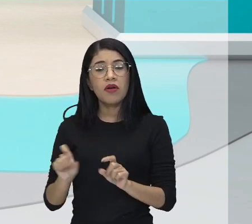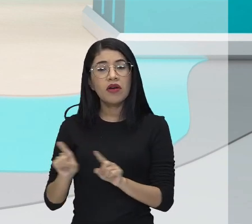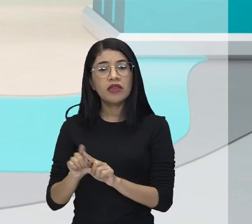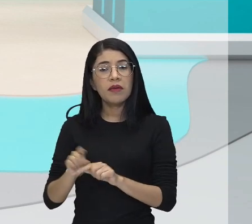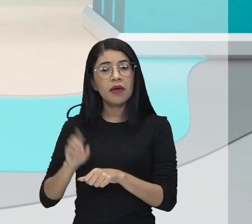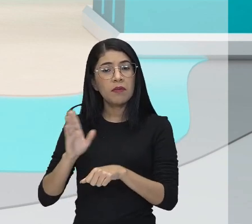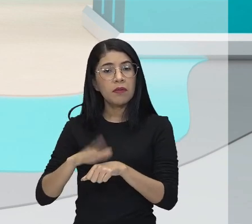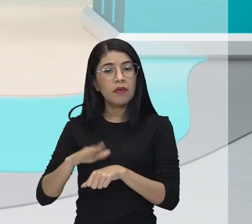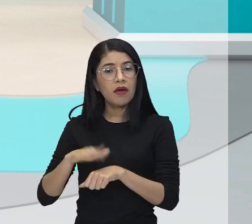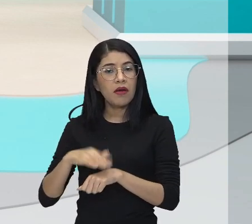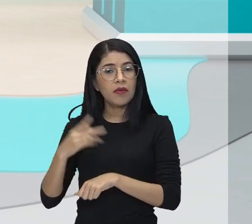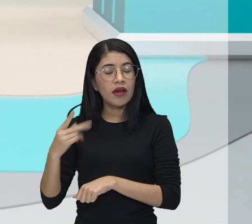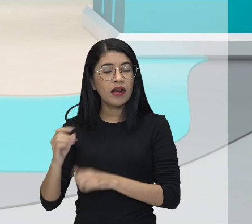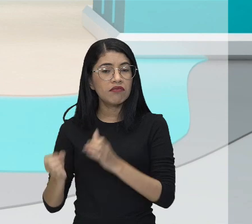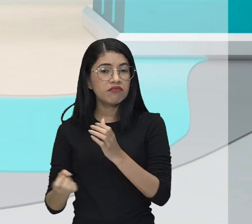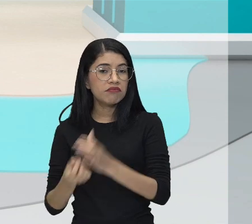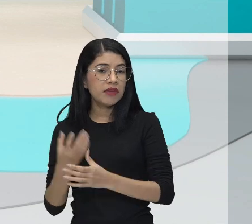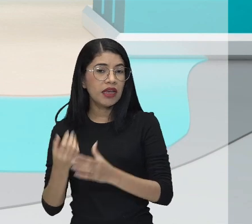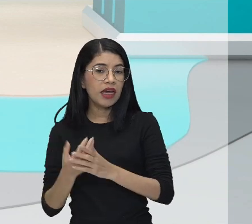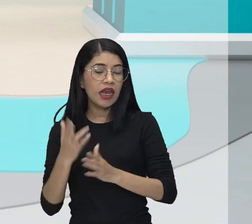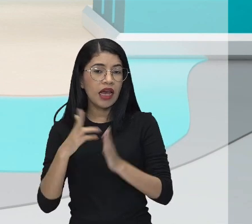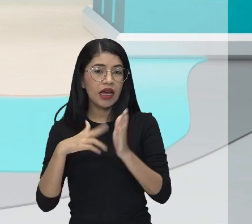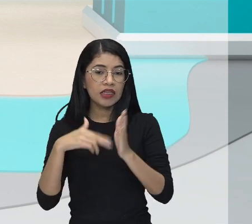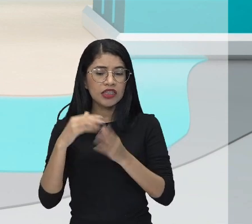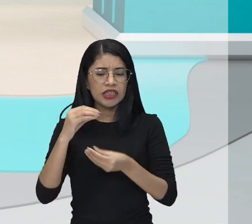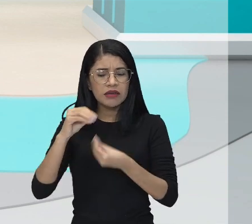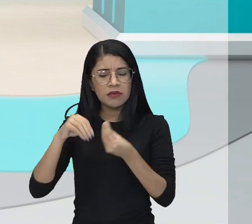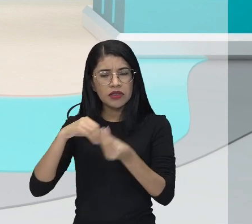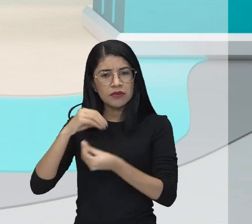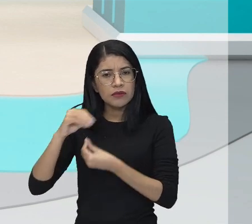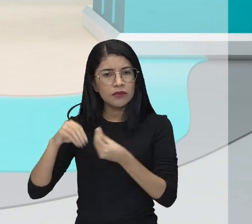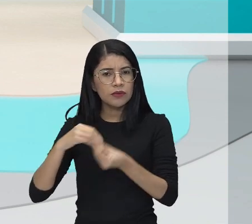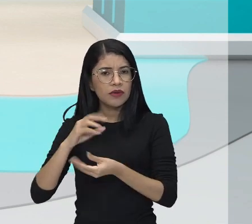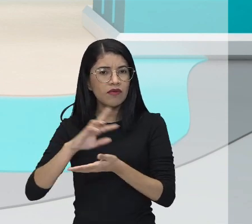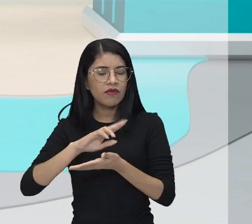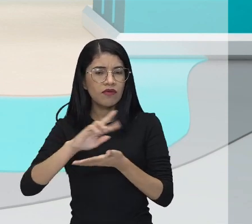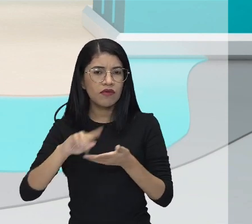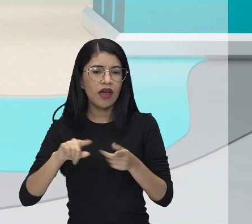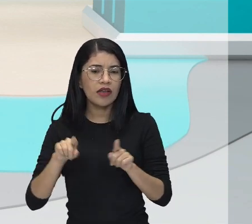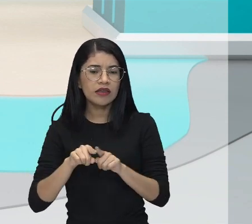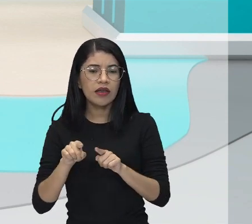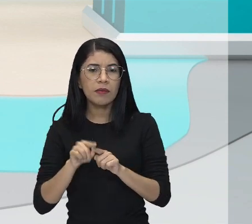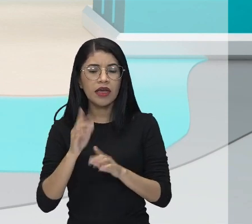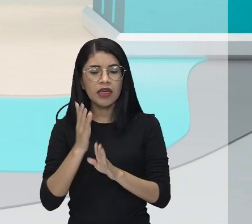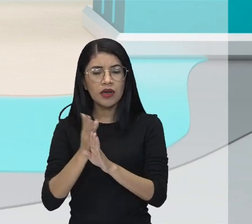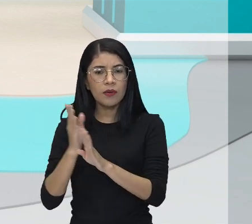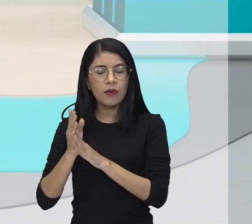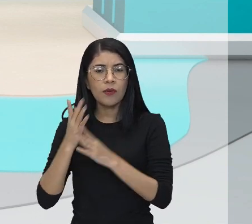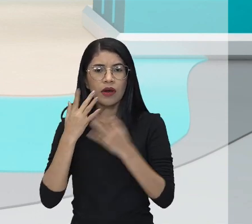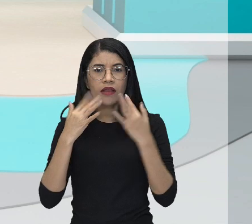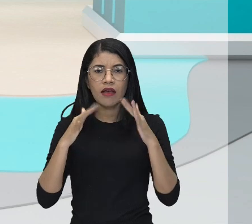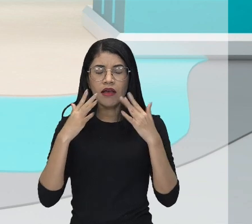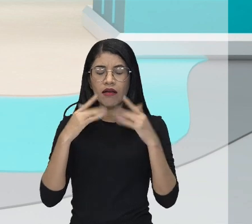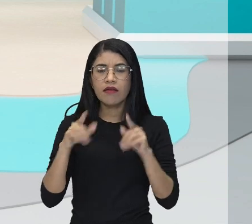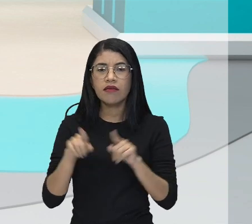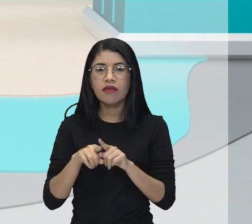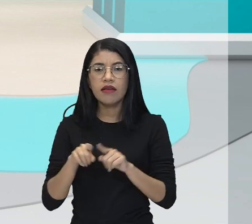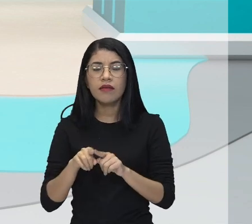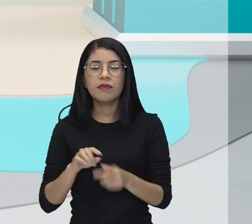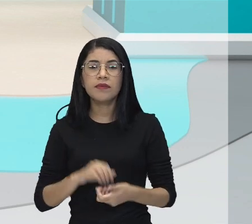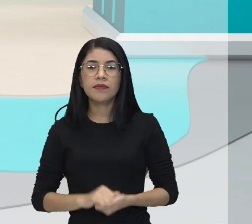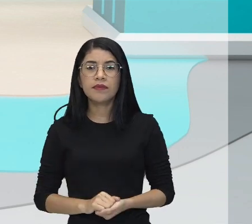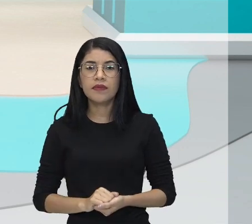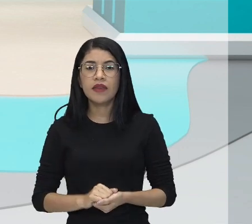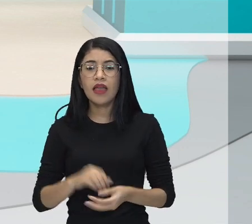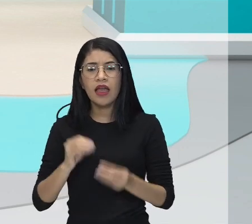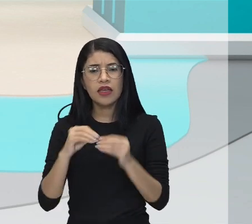produzir suas tintas, ele pode pegar pigmentos naturais encontrados na natureza, pega um aglutinante, que